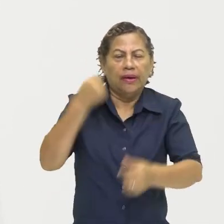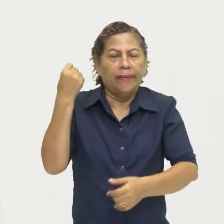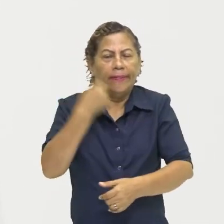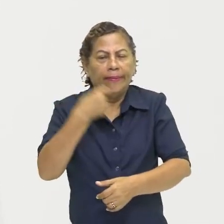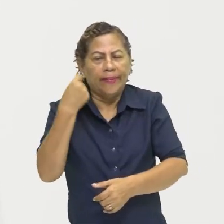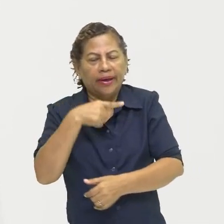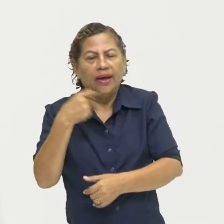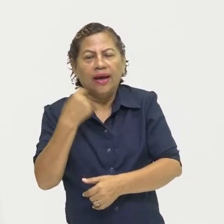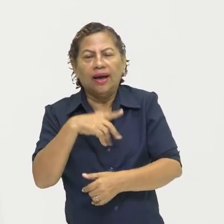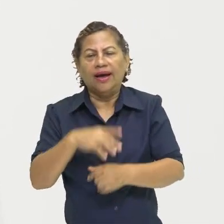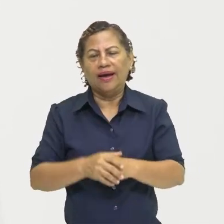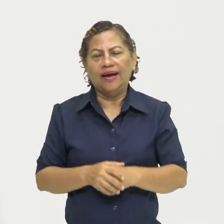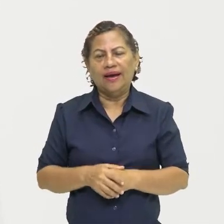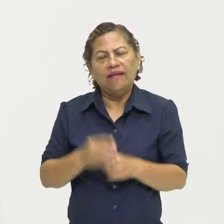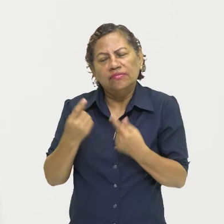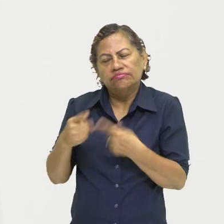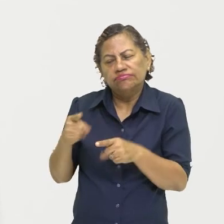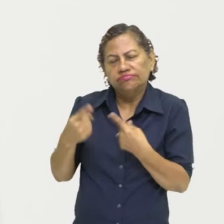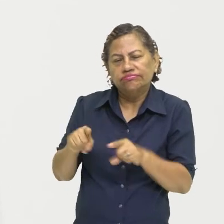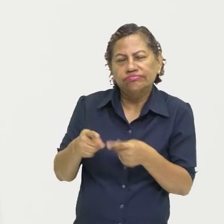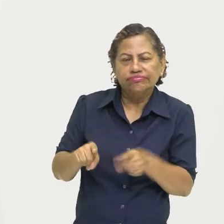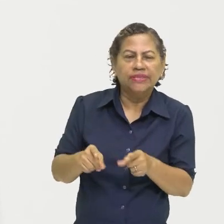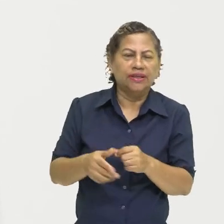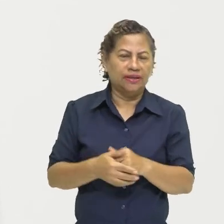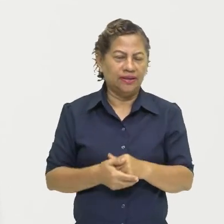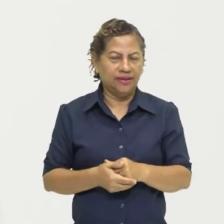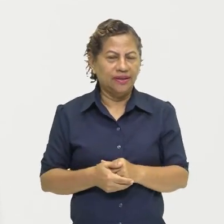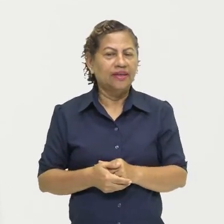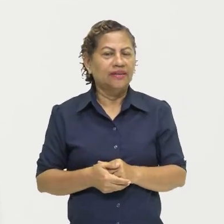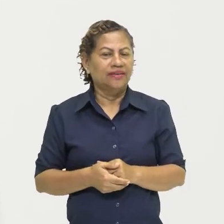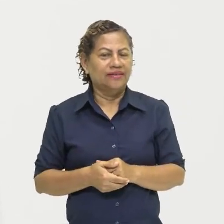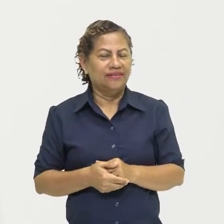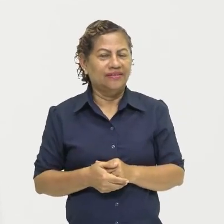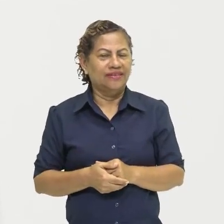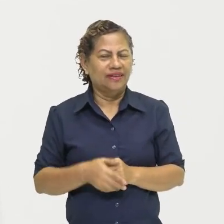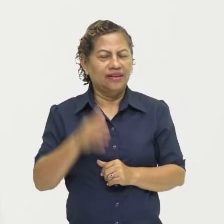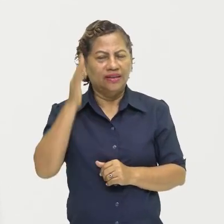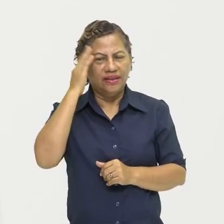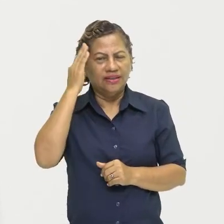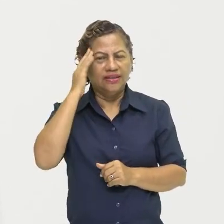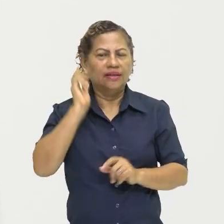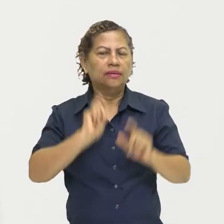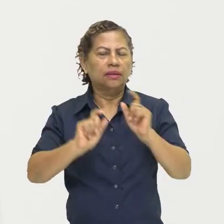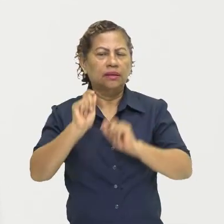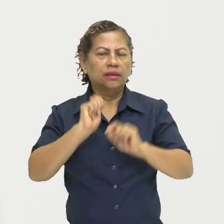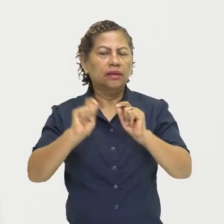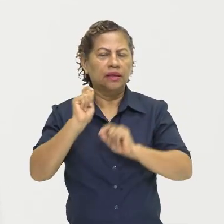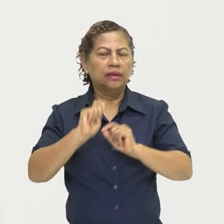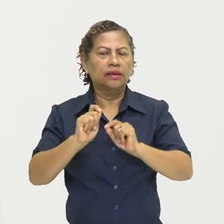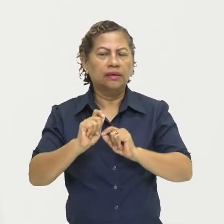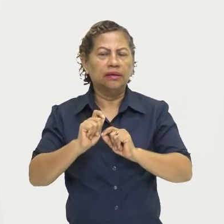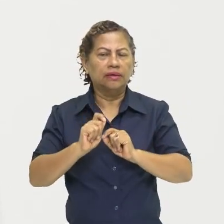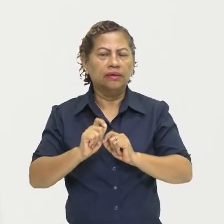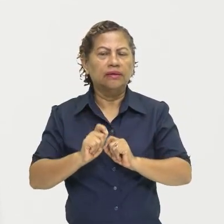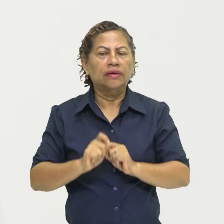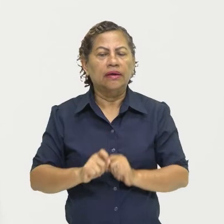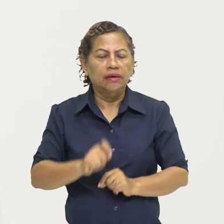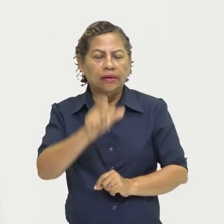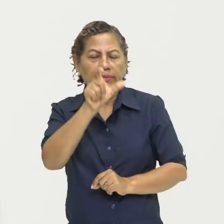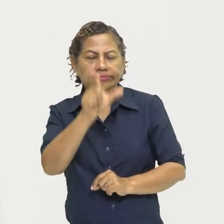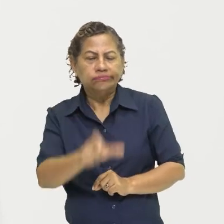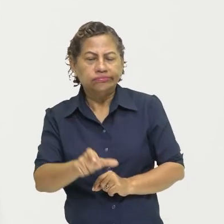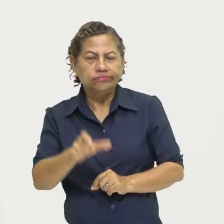da malandragem nacional que define o protagonista da história, né? Como um herói sem nenhum